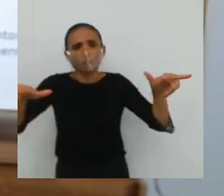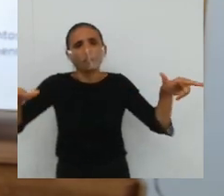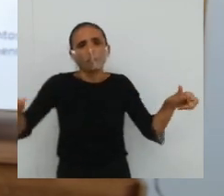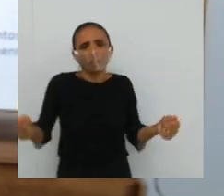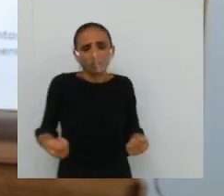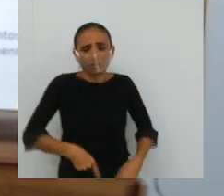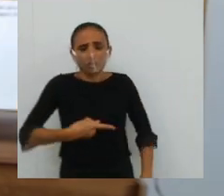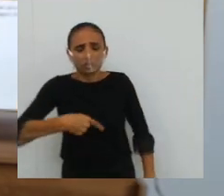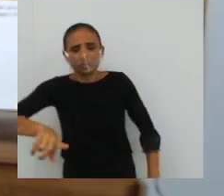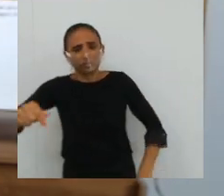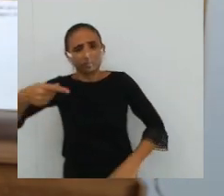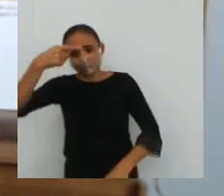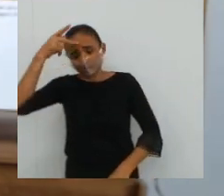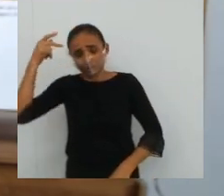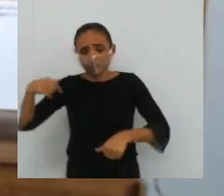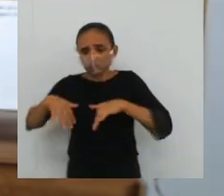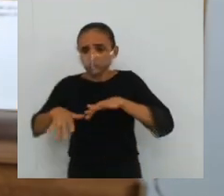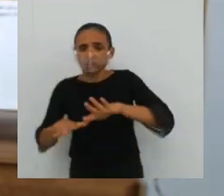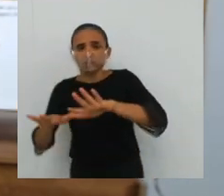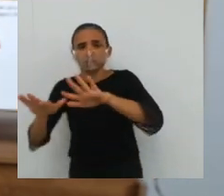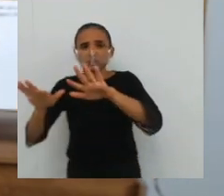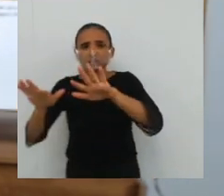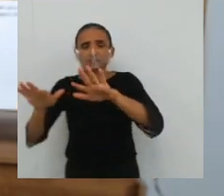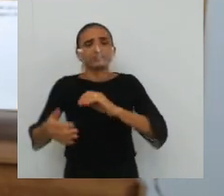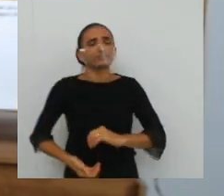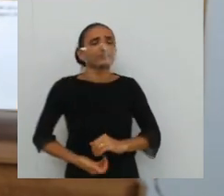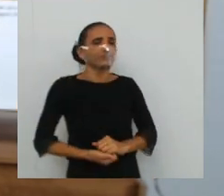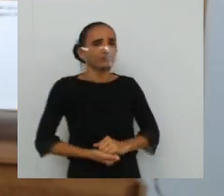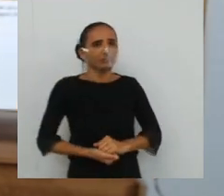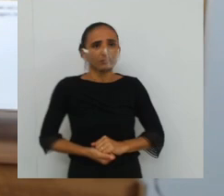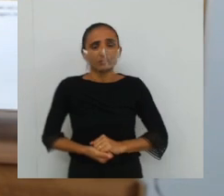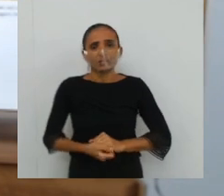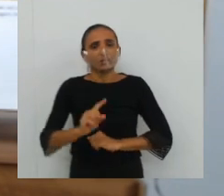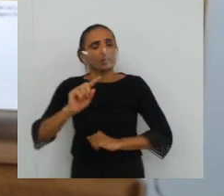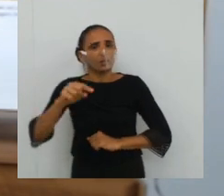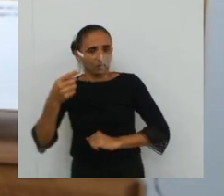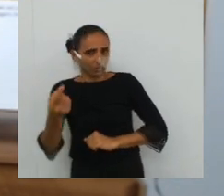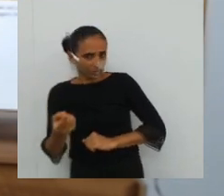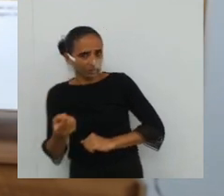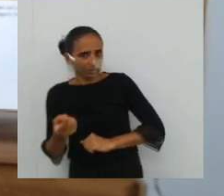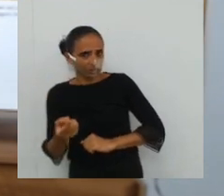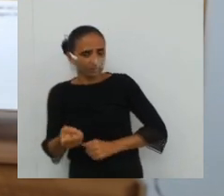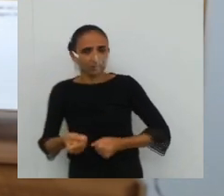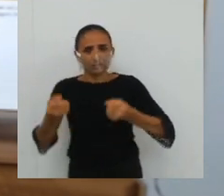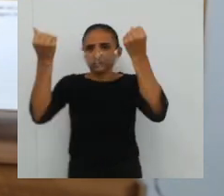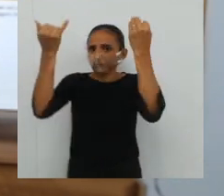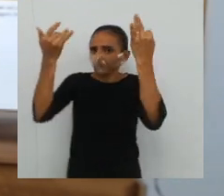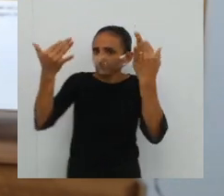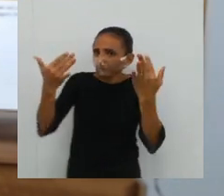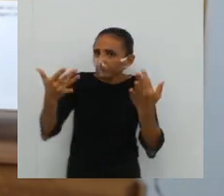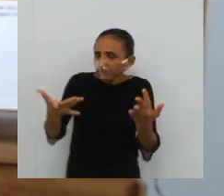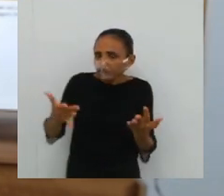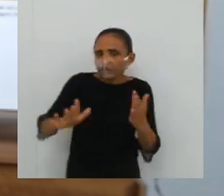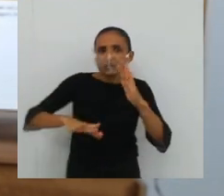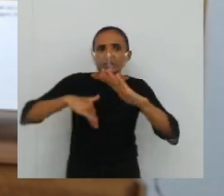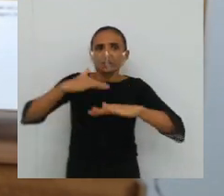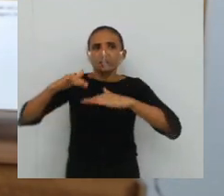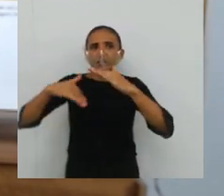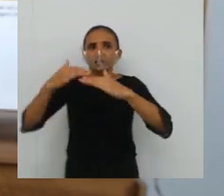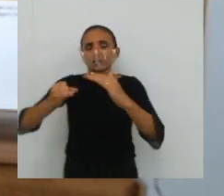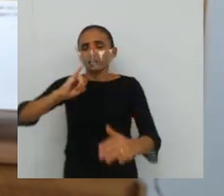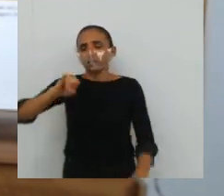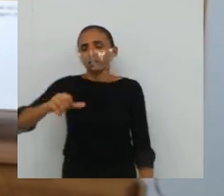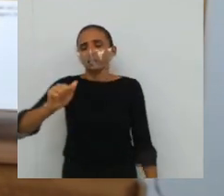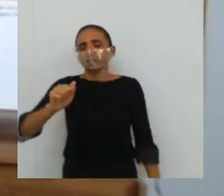essas áreas irregularmente. Tá bom? Uma outra questão que nós temos no sistema de produção é a